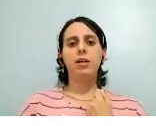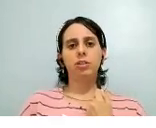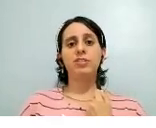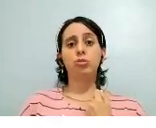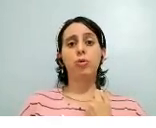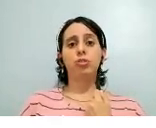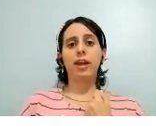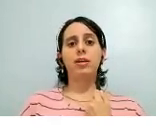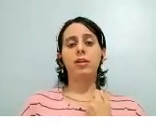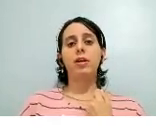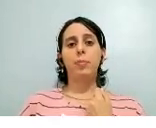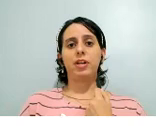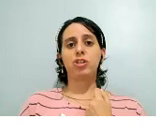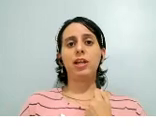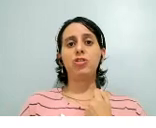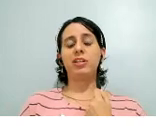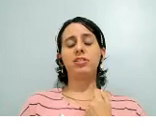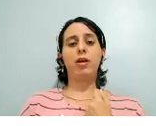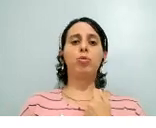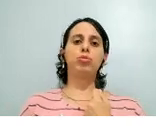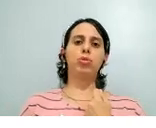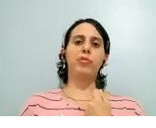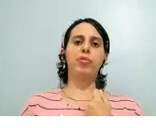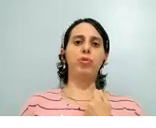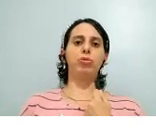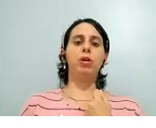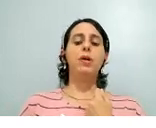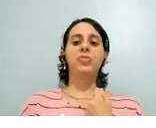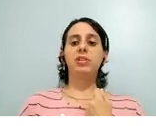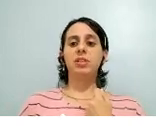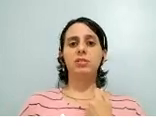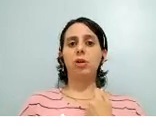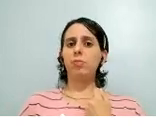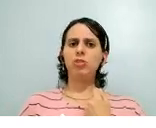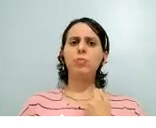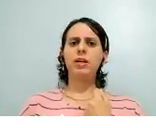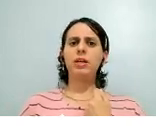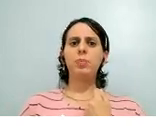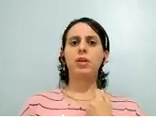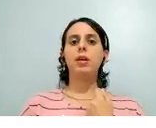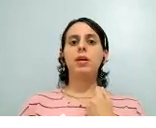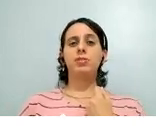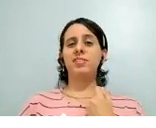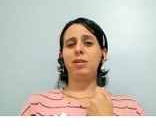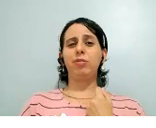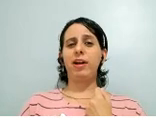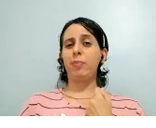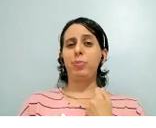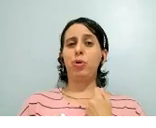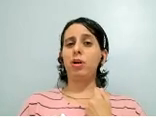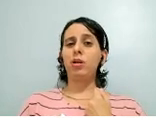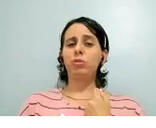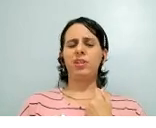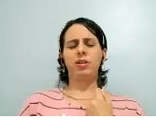falar, às vezes conseguem para gente se eles têm algum desconforto. Então, às vezes é mesmo uma gripe. Às vezes aquilo